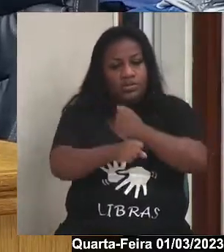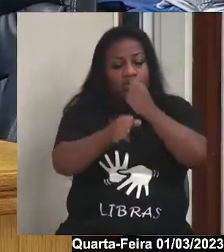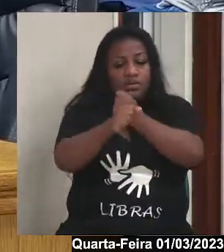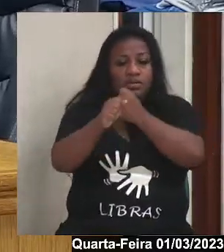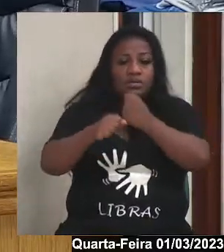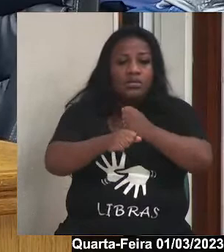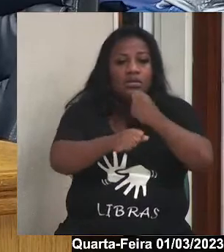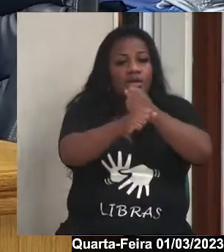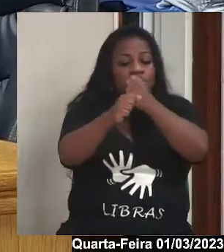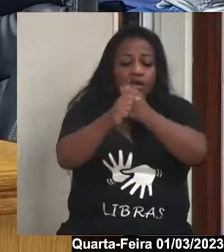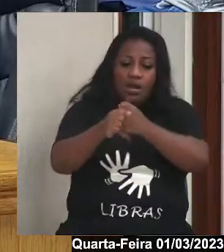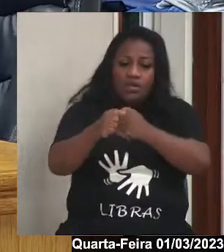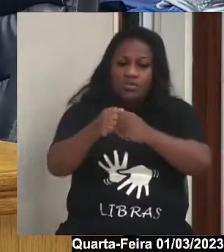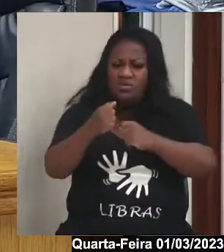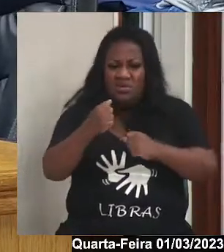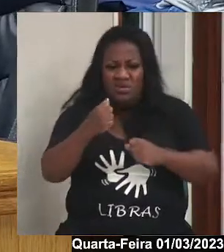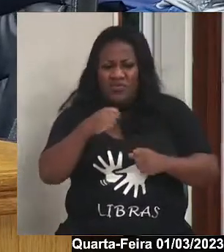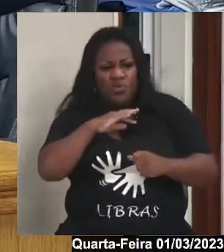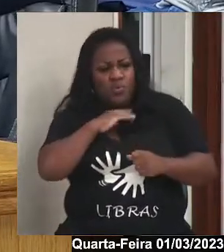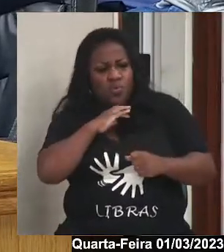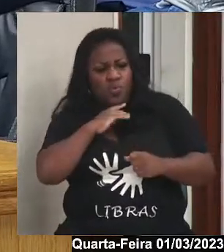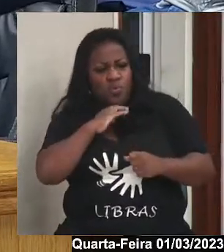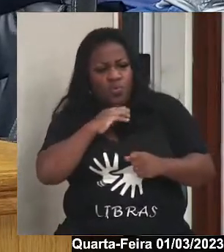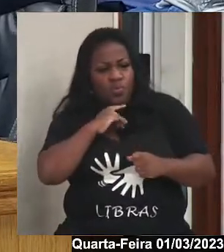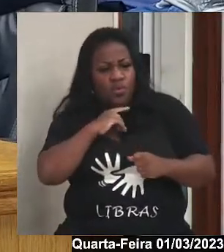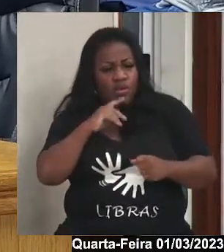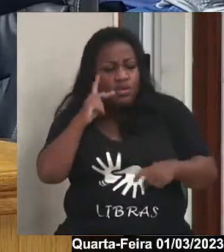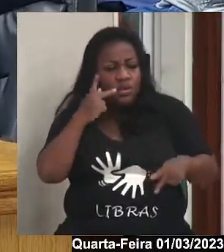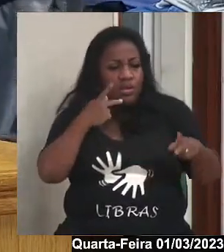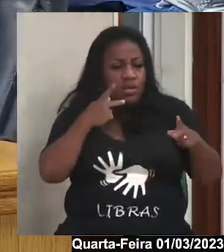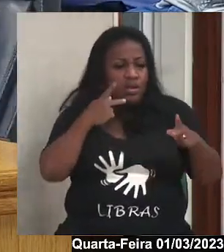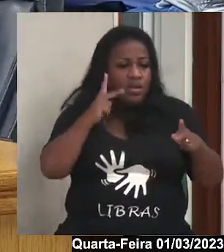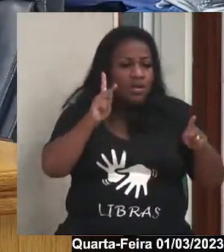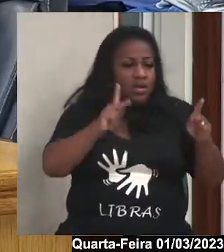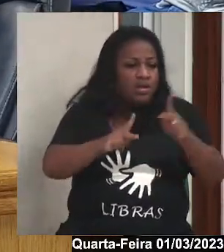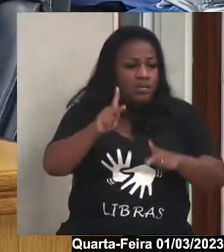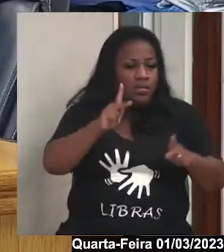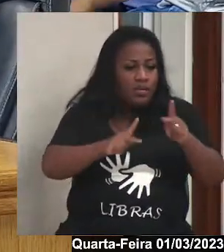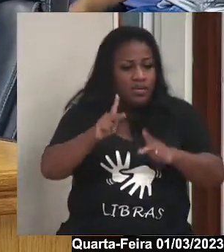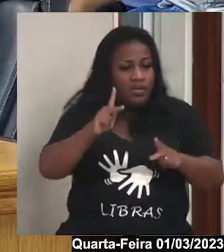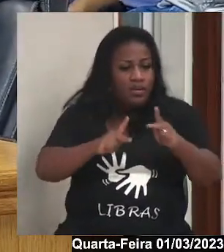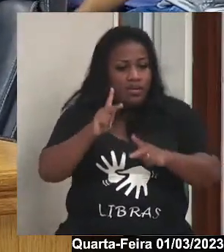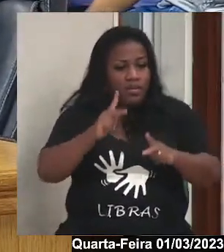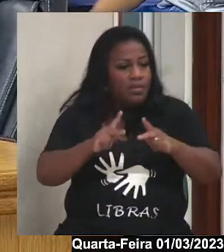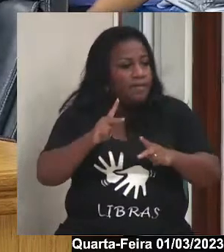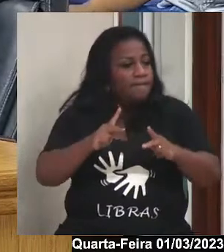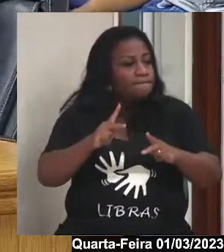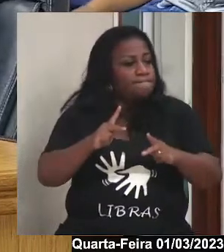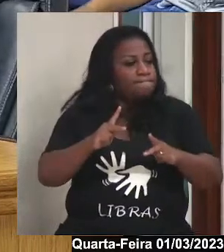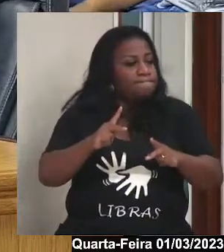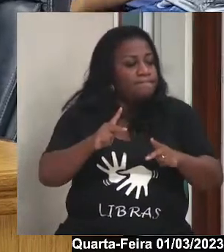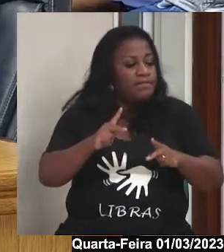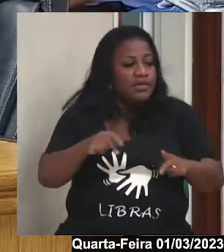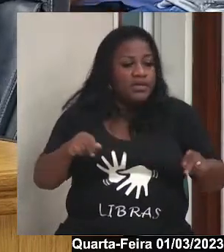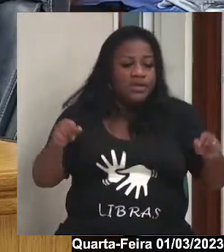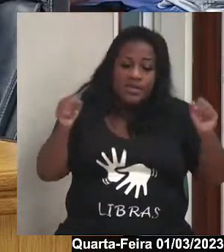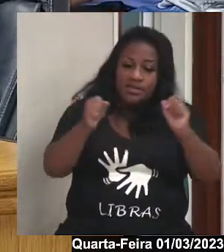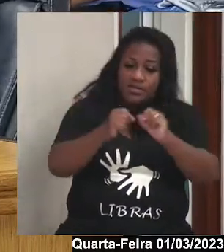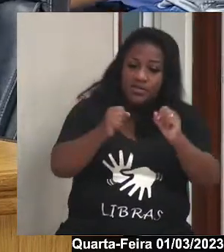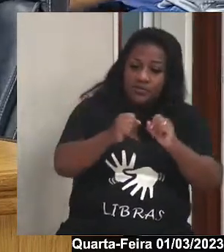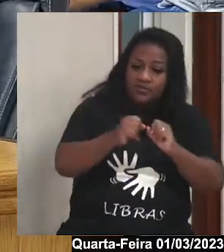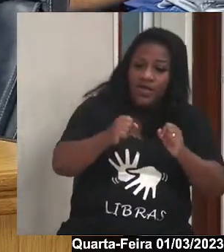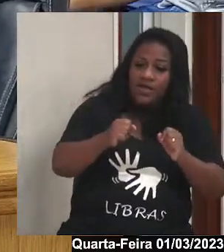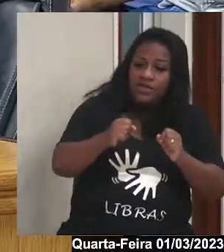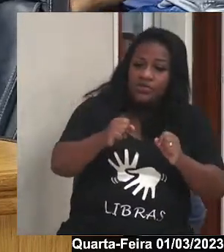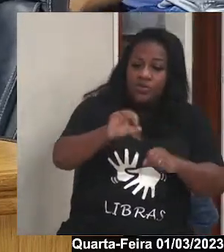foi a luta da população. Então, assim, vereador, vamos lá, vamos ser coerentes aqui. Se não faz,